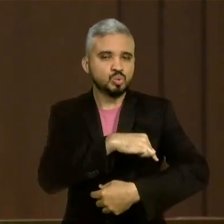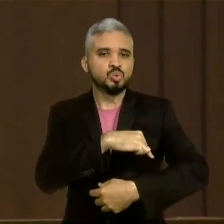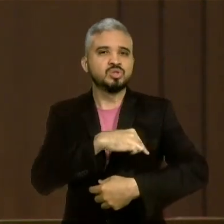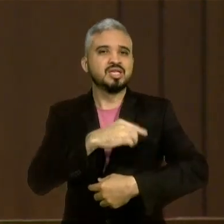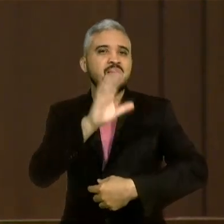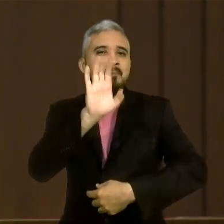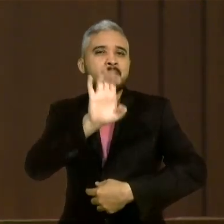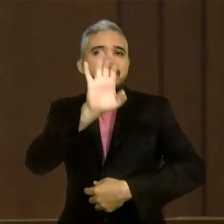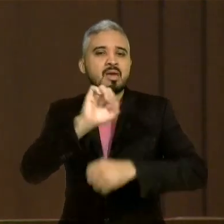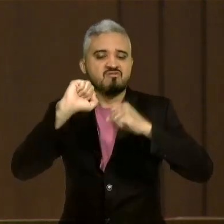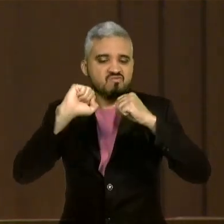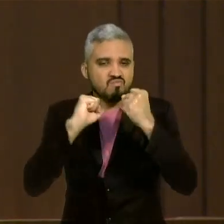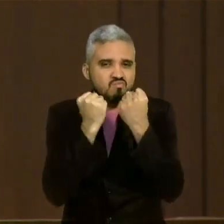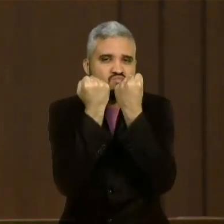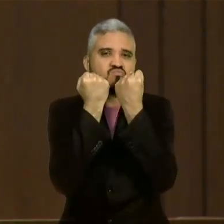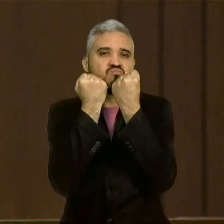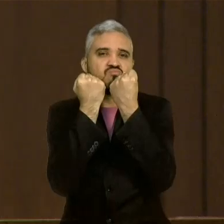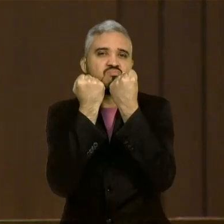imunológico